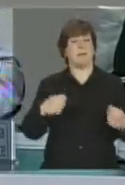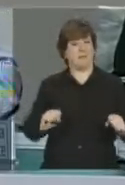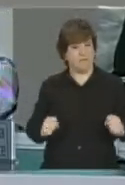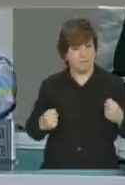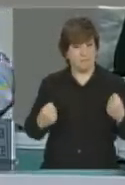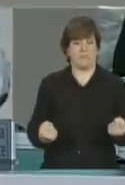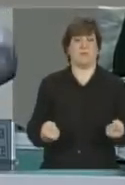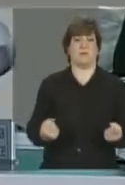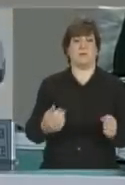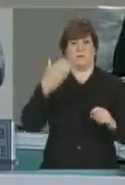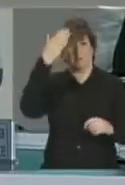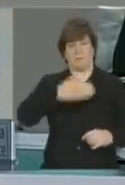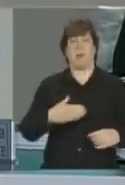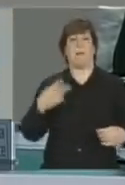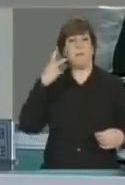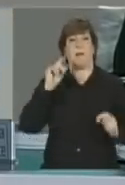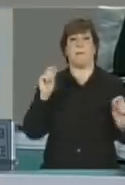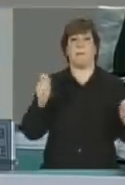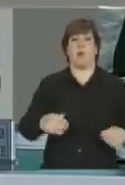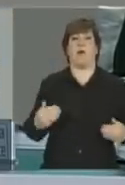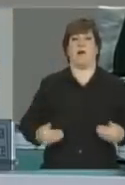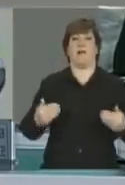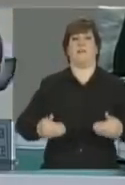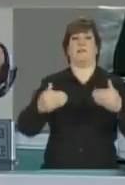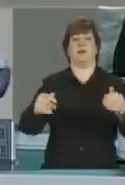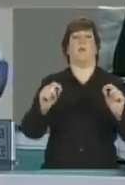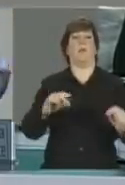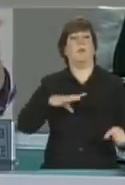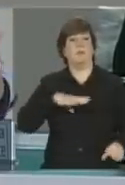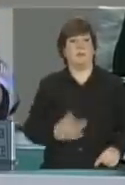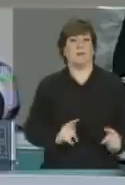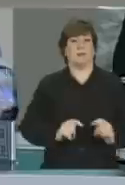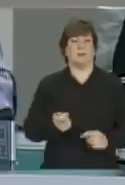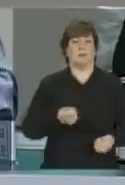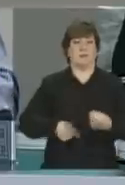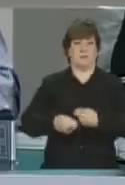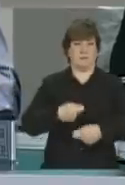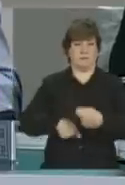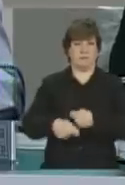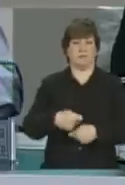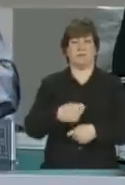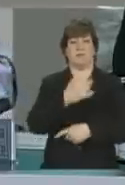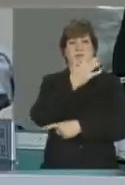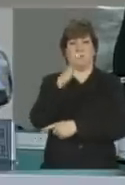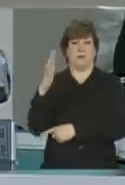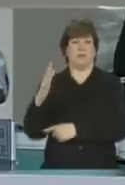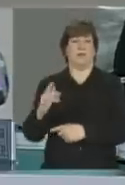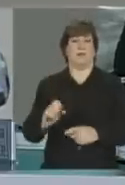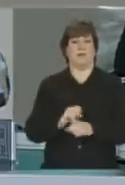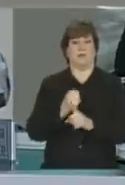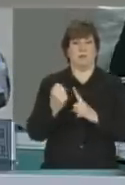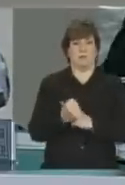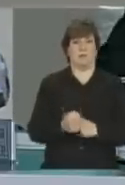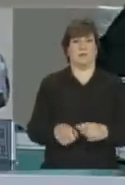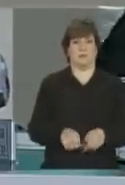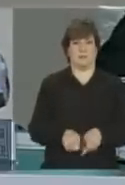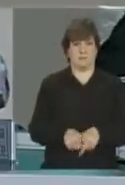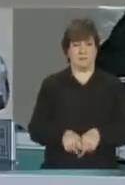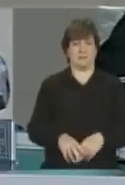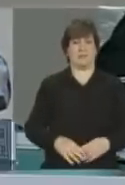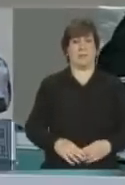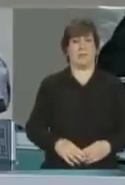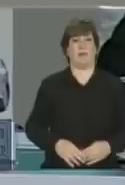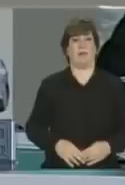para você avançar naquilo que são os desafios econômicos, sociais e ambientais. Há uma questão que eu reputo como uma das